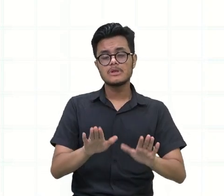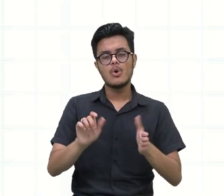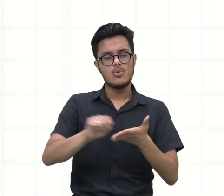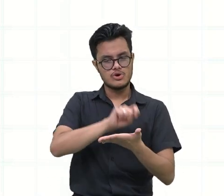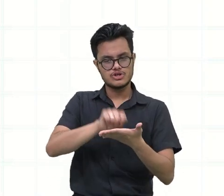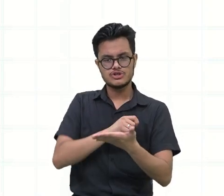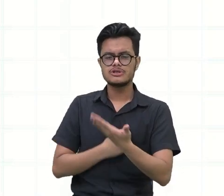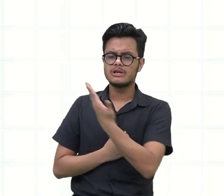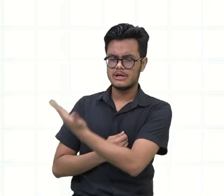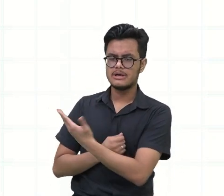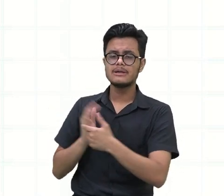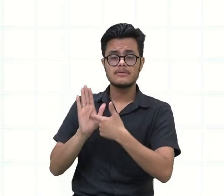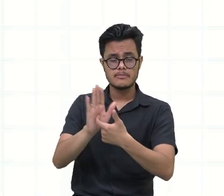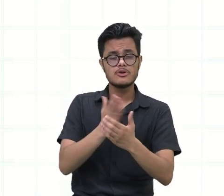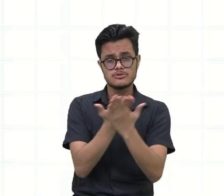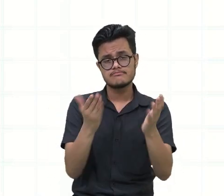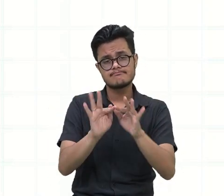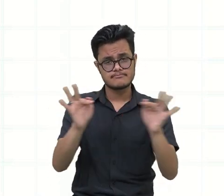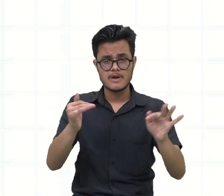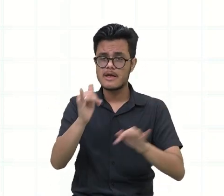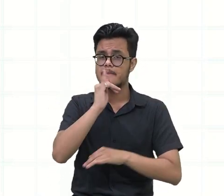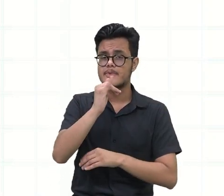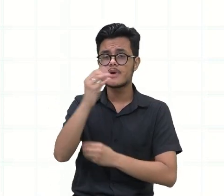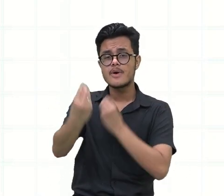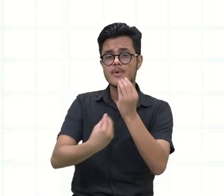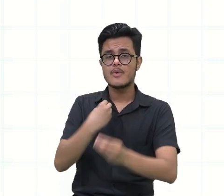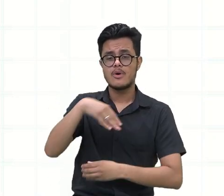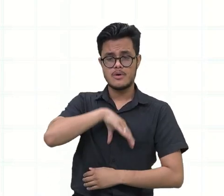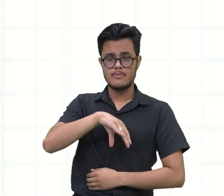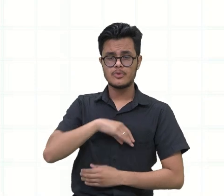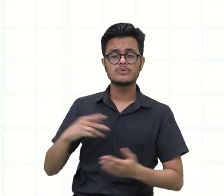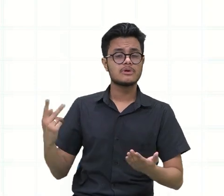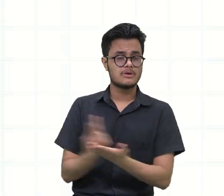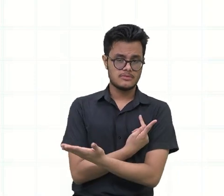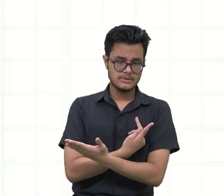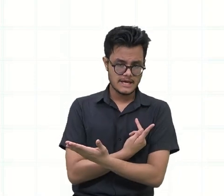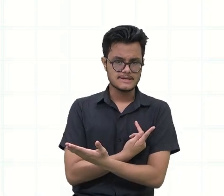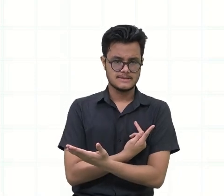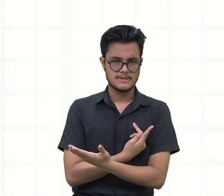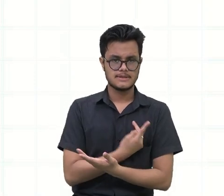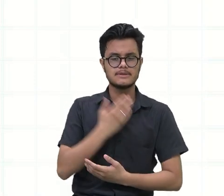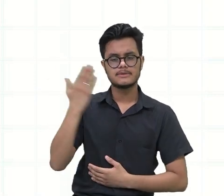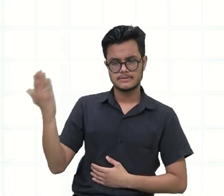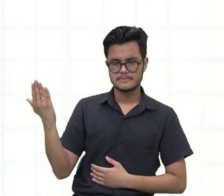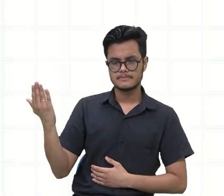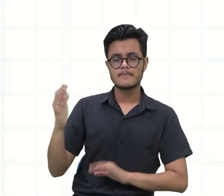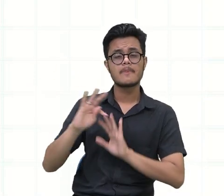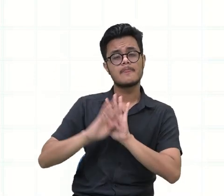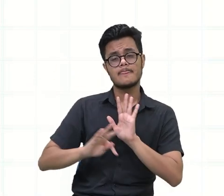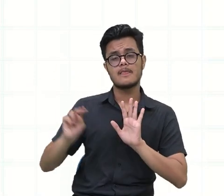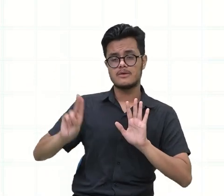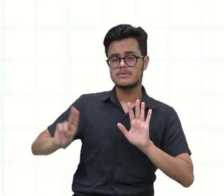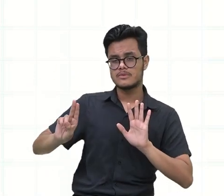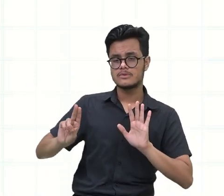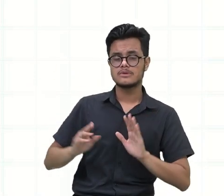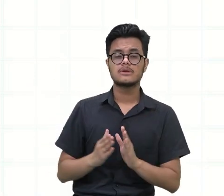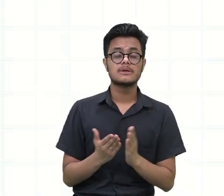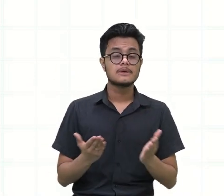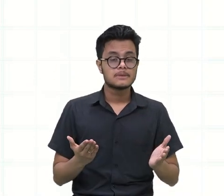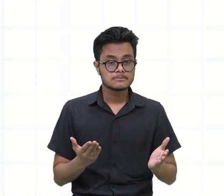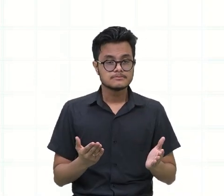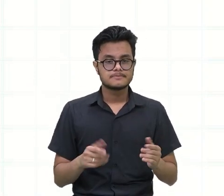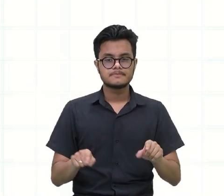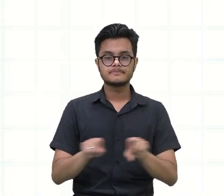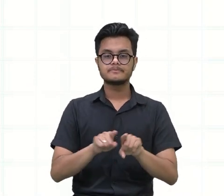uma forma de demonstrar para vocês, né? Através dos textos. E, claro, no uso aí